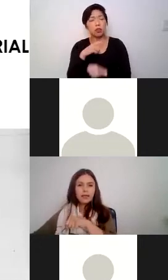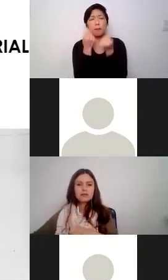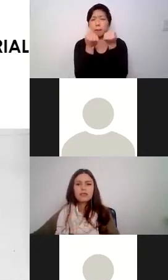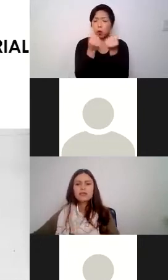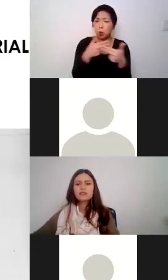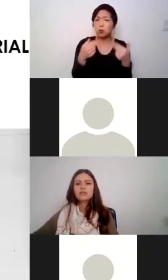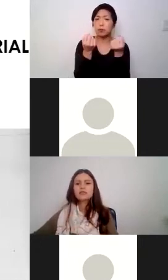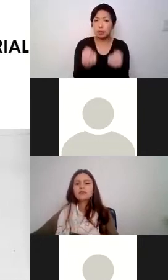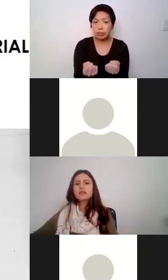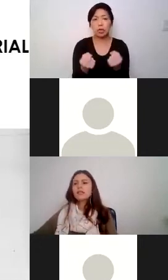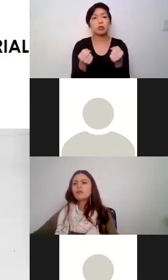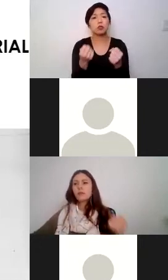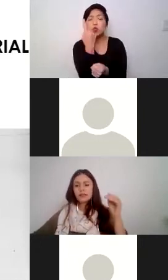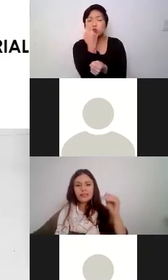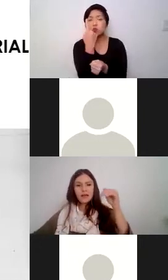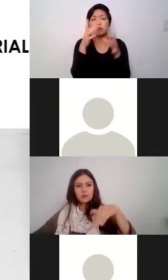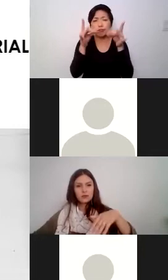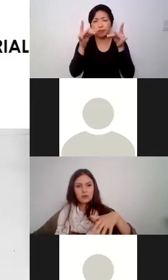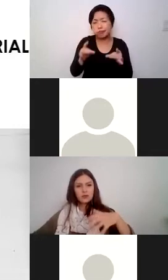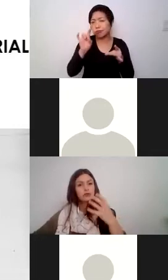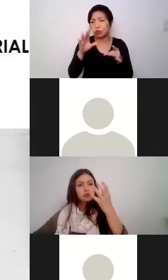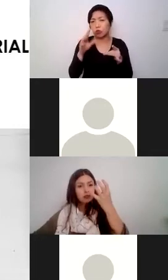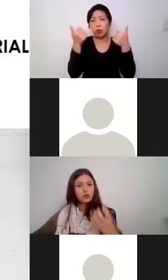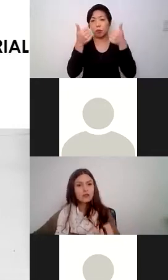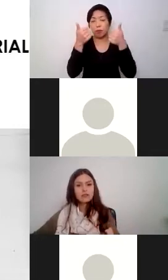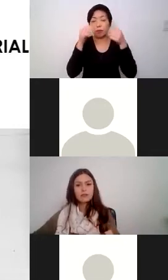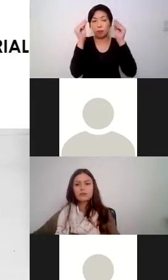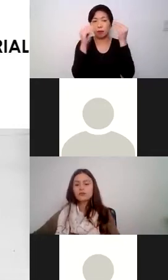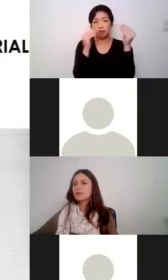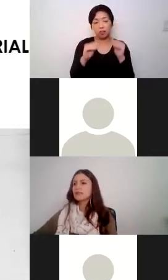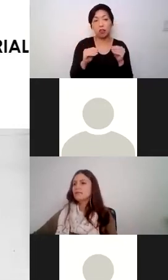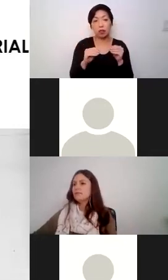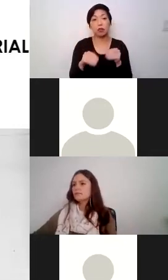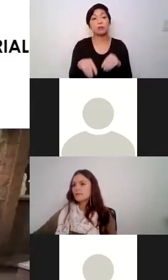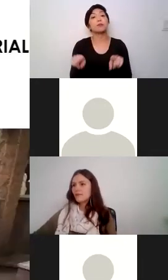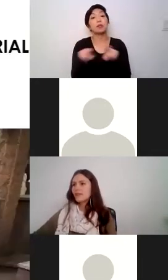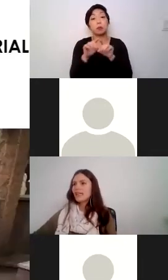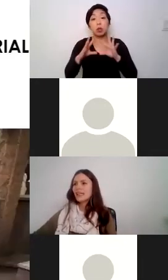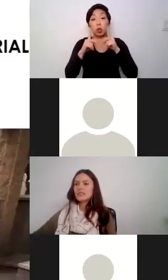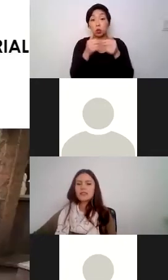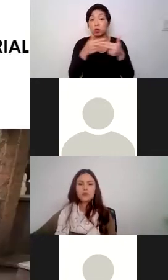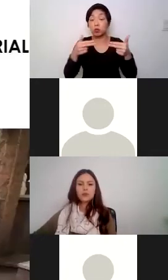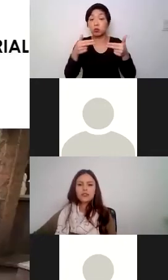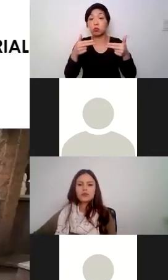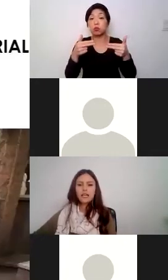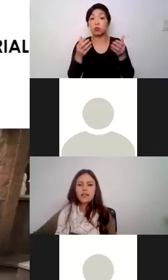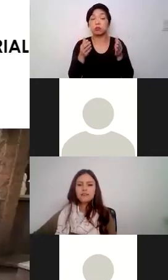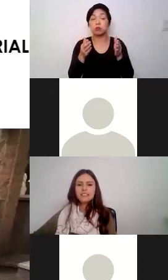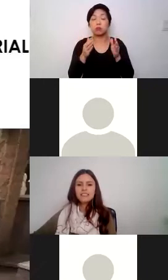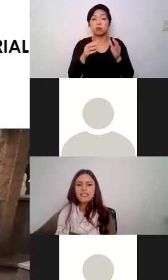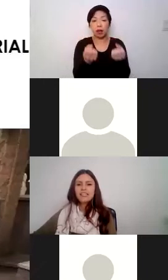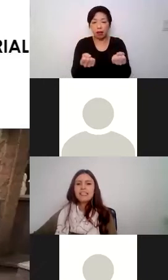ornamento disso e uma porta que desce para o subsolo onde estão todas as sepulturas esse é o projeto